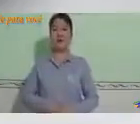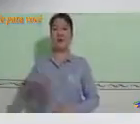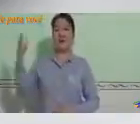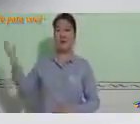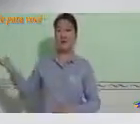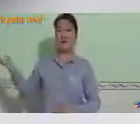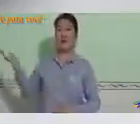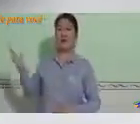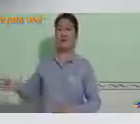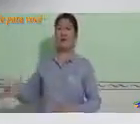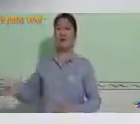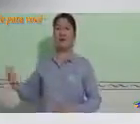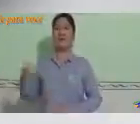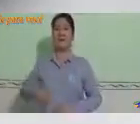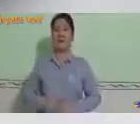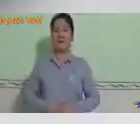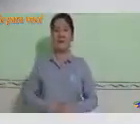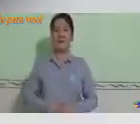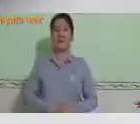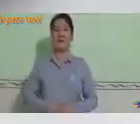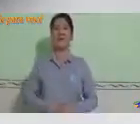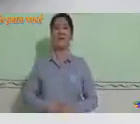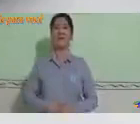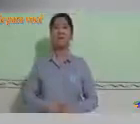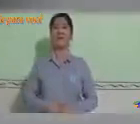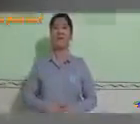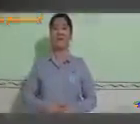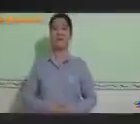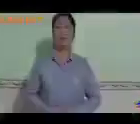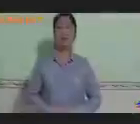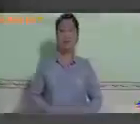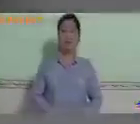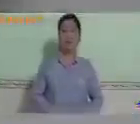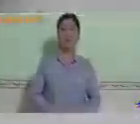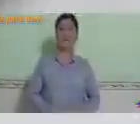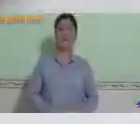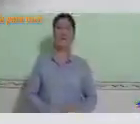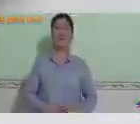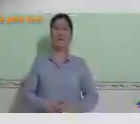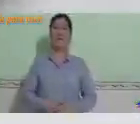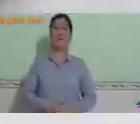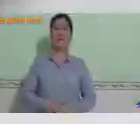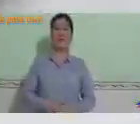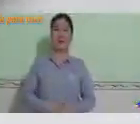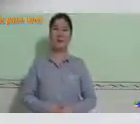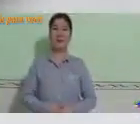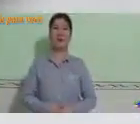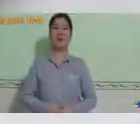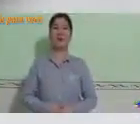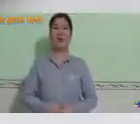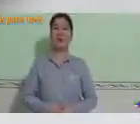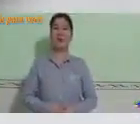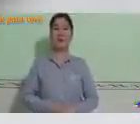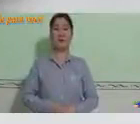A M E D I D A Q U E A M A S S A E acento agudo S N D O T I L I Z A D A E acento agudo